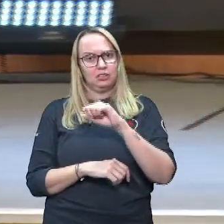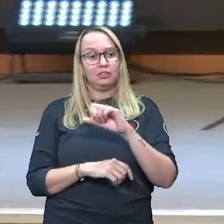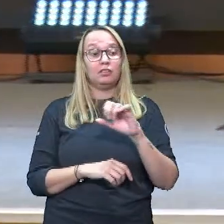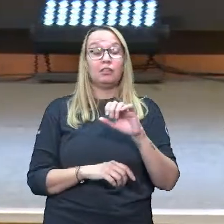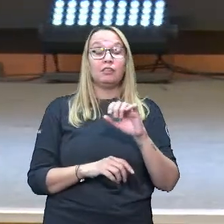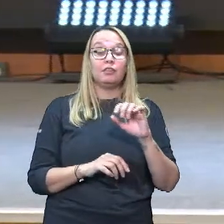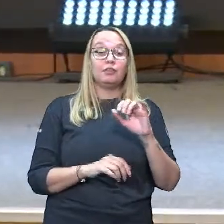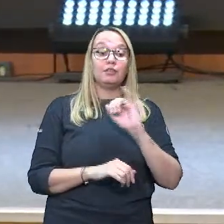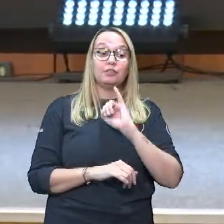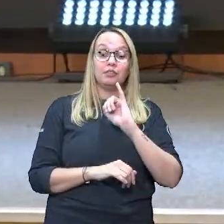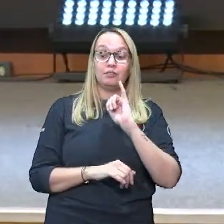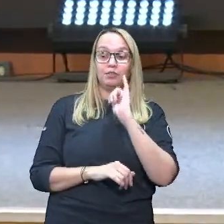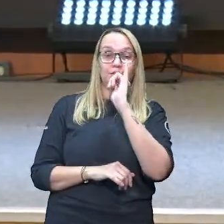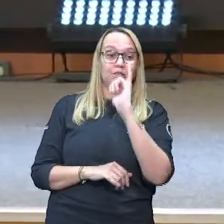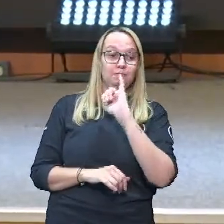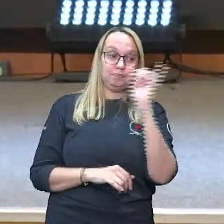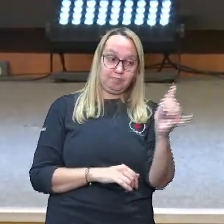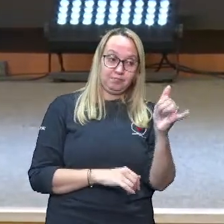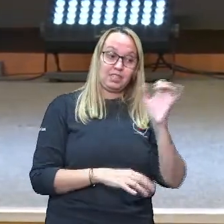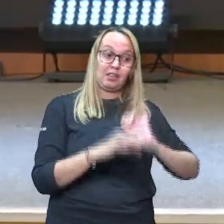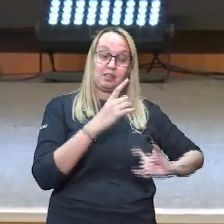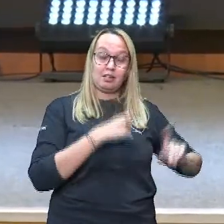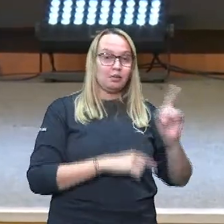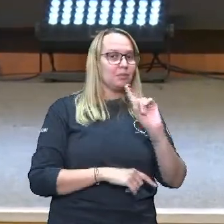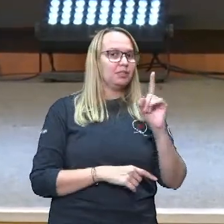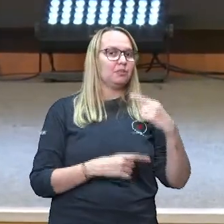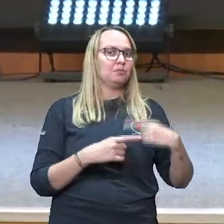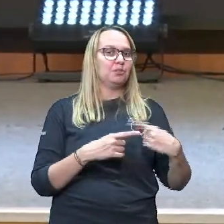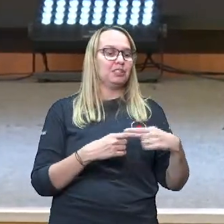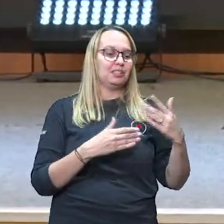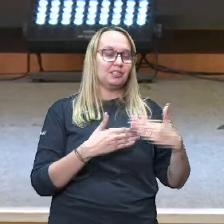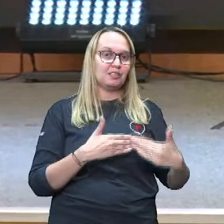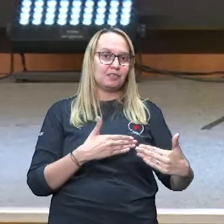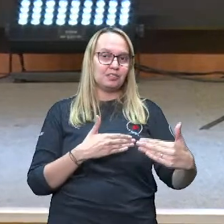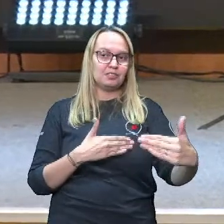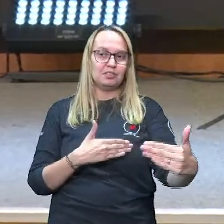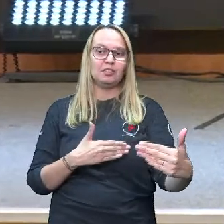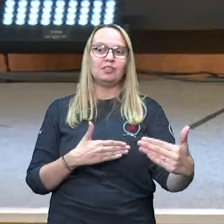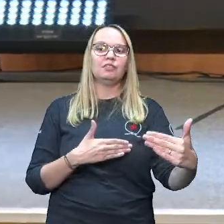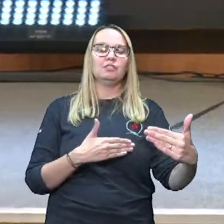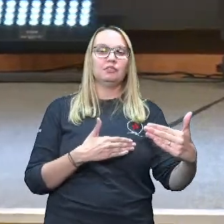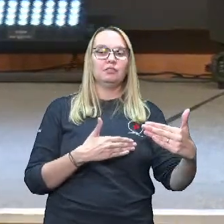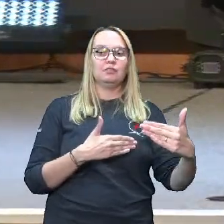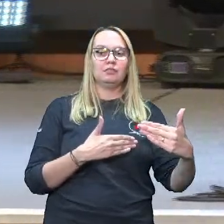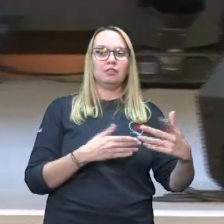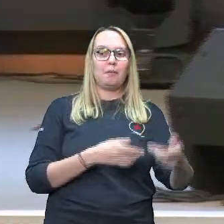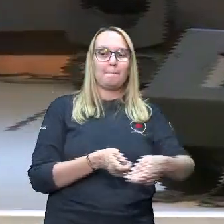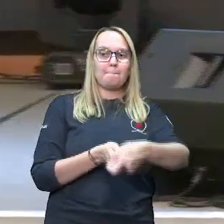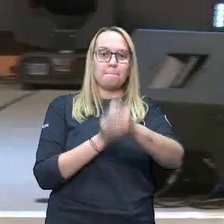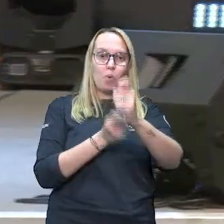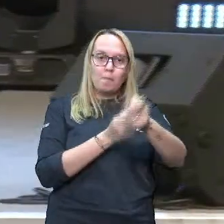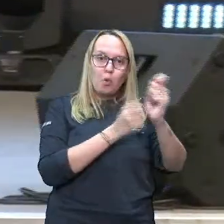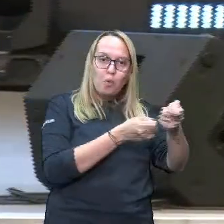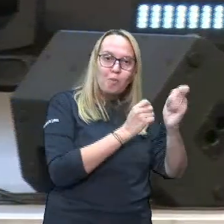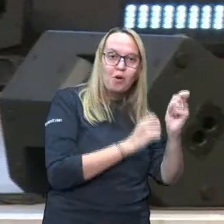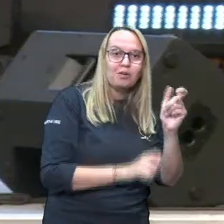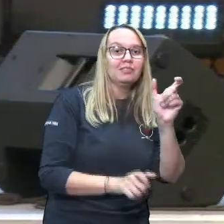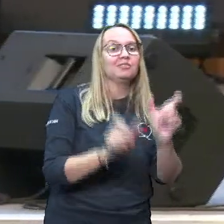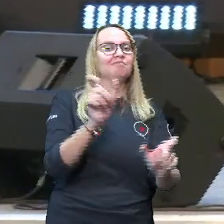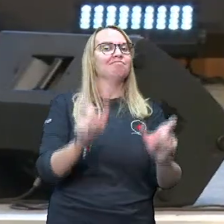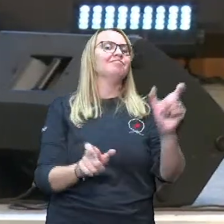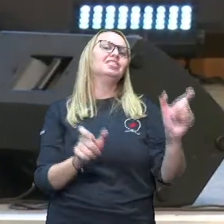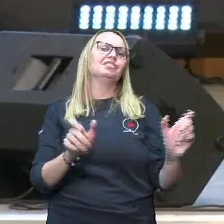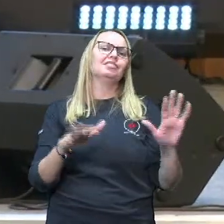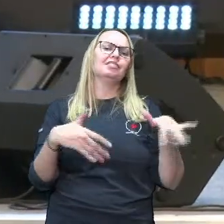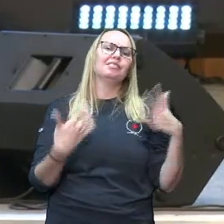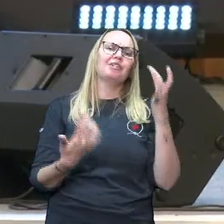temais, porque de agora em diante serás pescador de gente. Pastor, qual é a prova